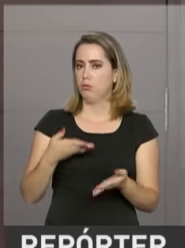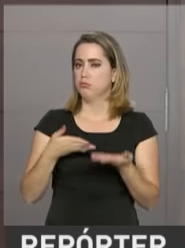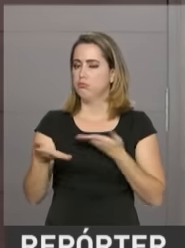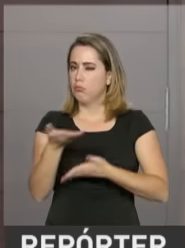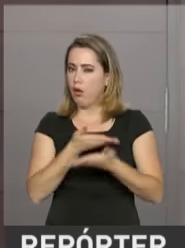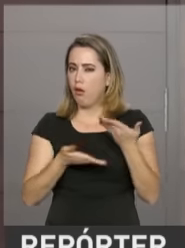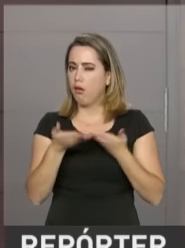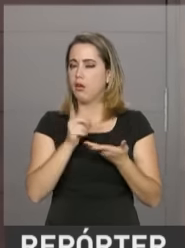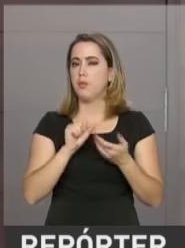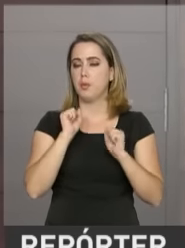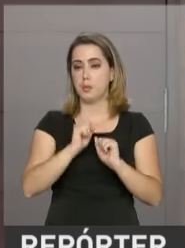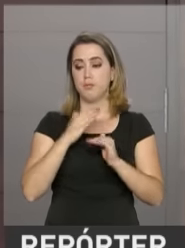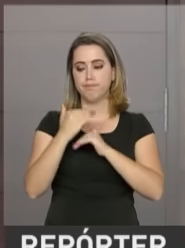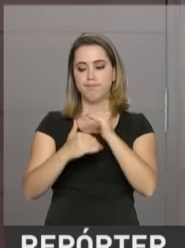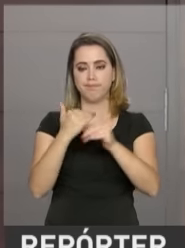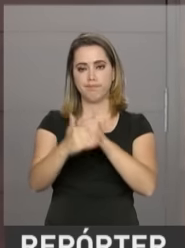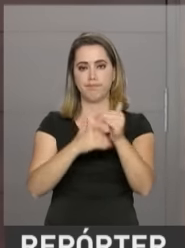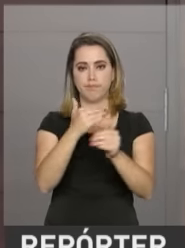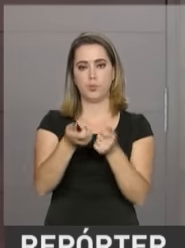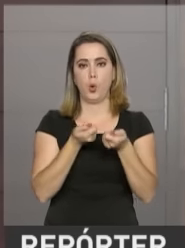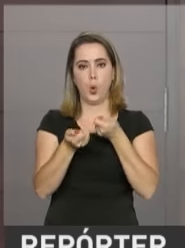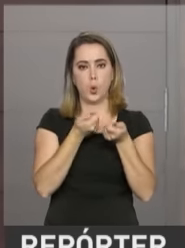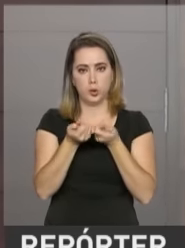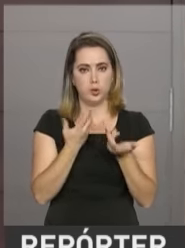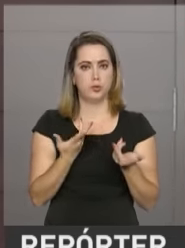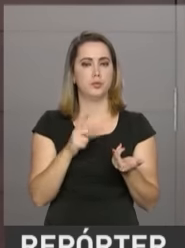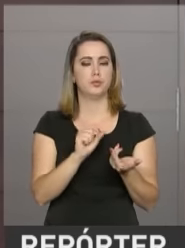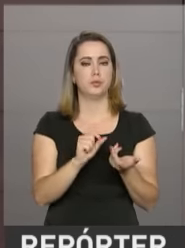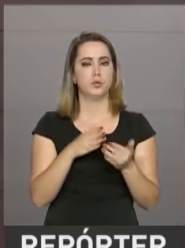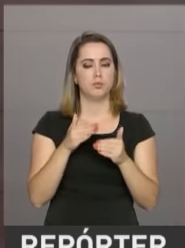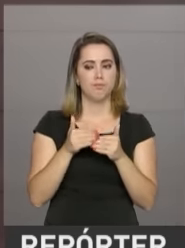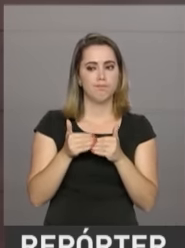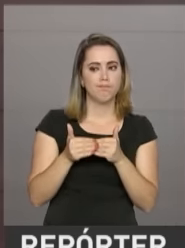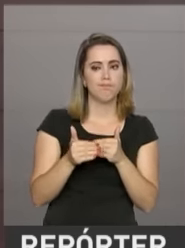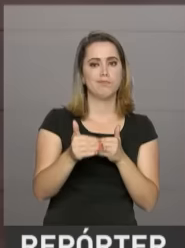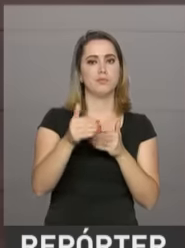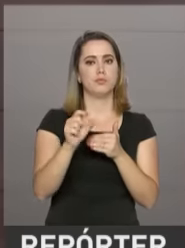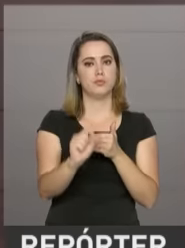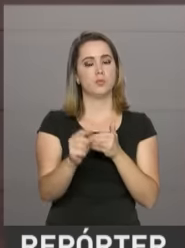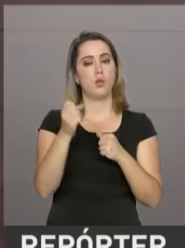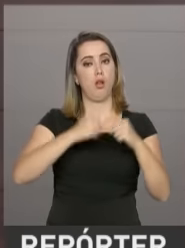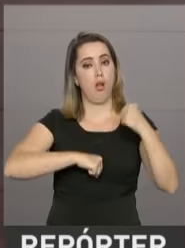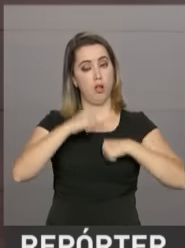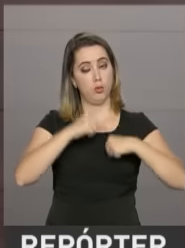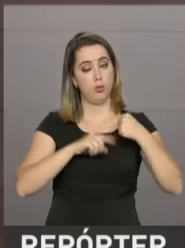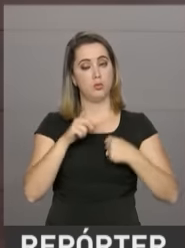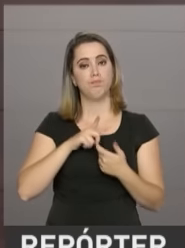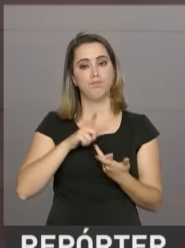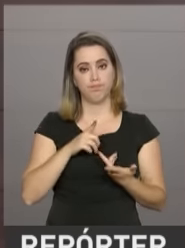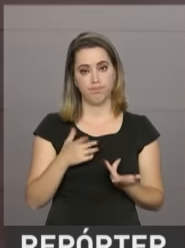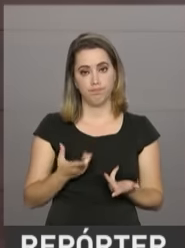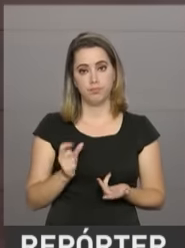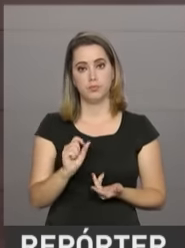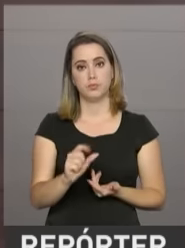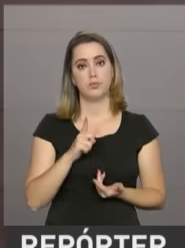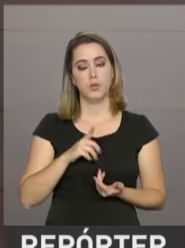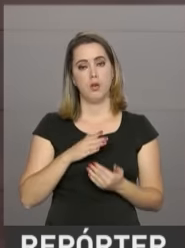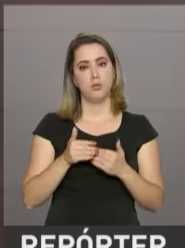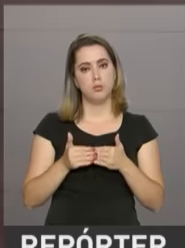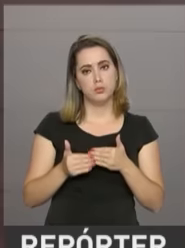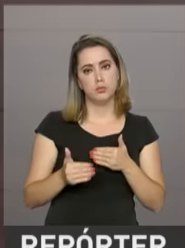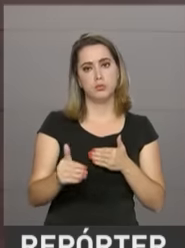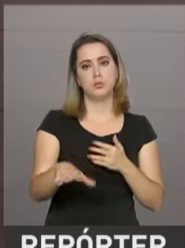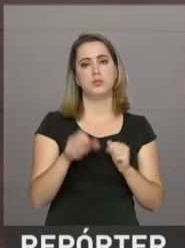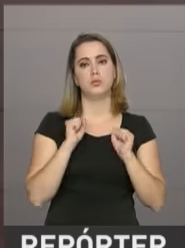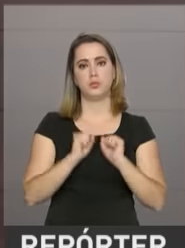possibilidade de nós avançarmos, mantendo a estrutura industrial que temos, mantendo a nossa capacidade